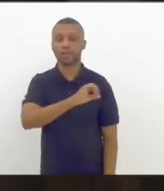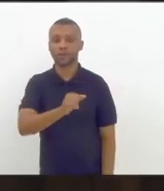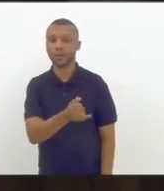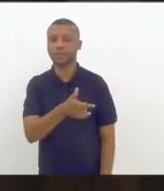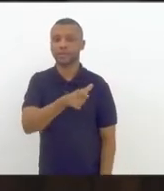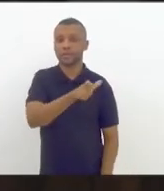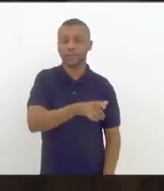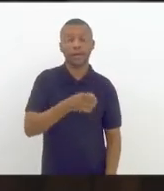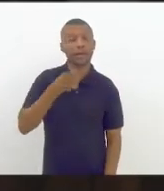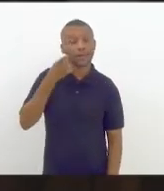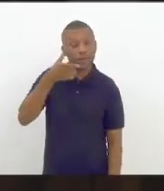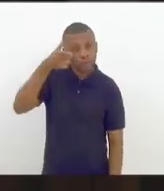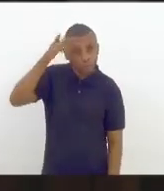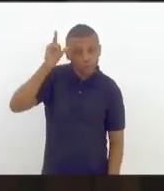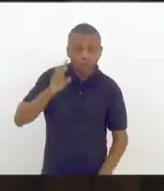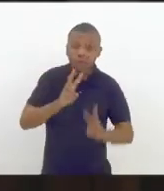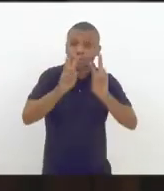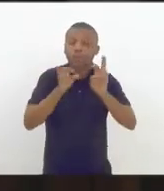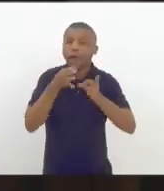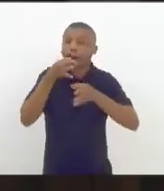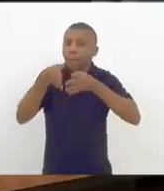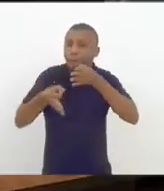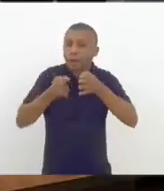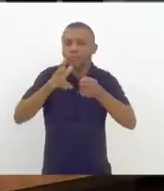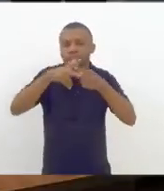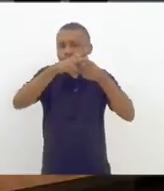Paulo, sobre as emendas de plenário.